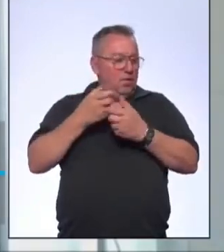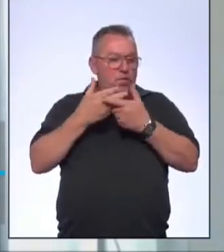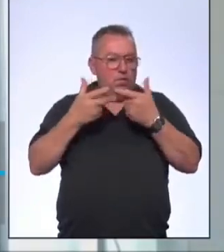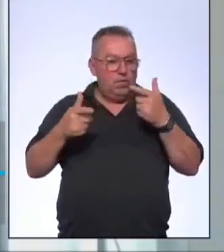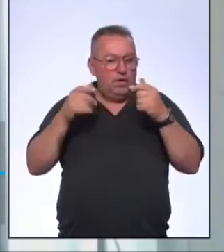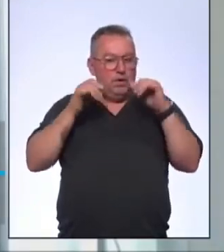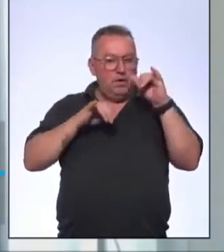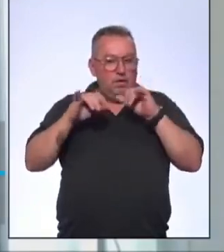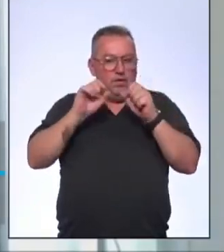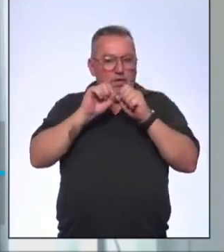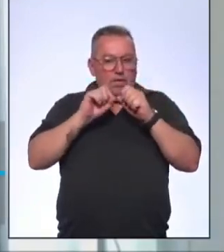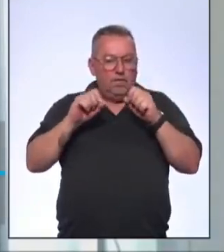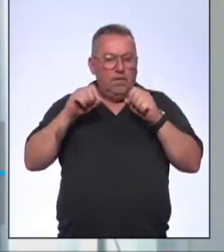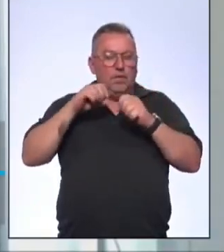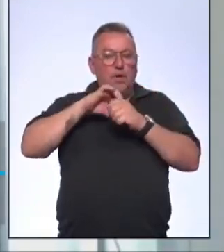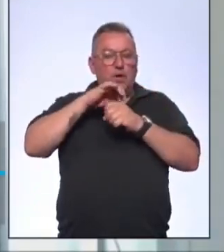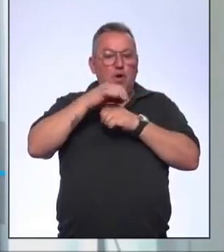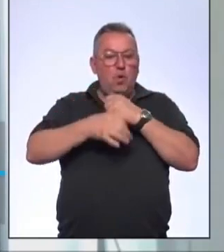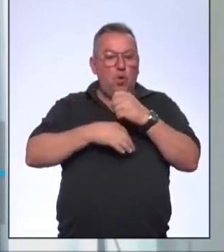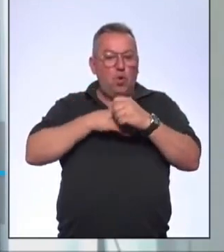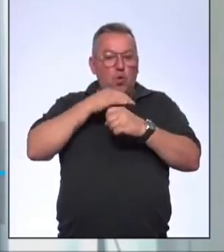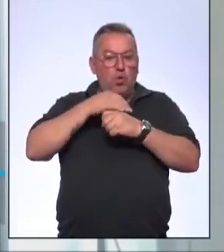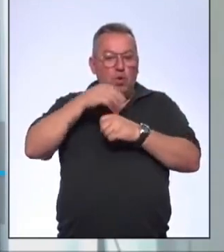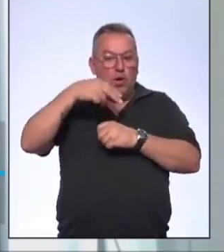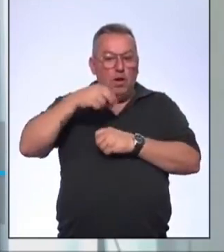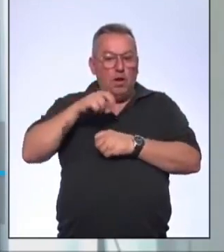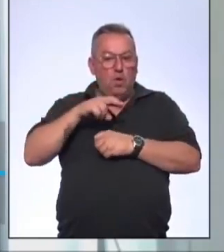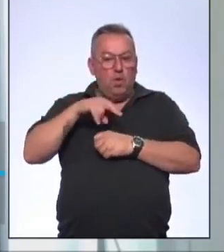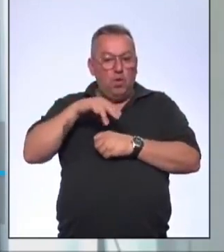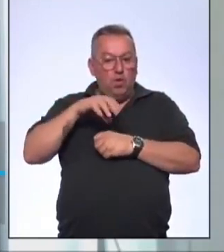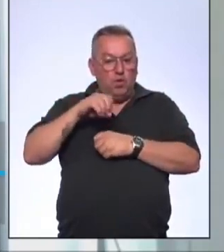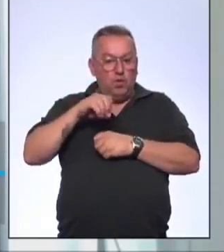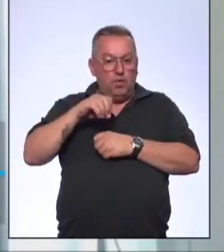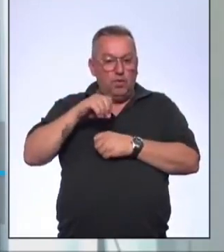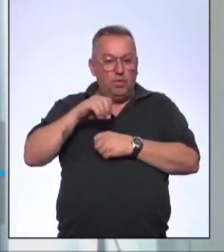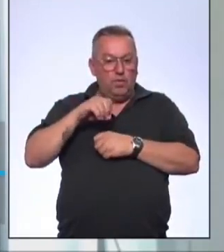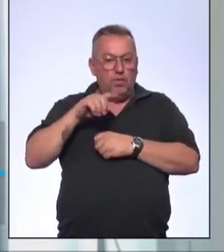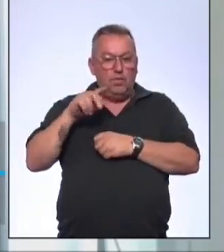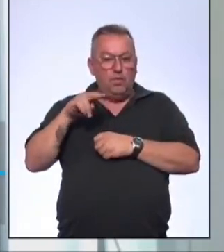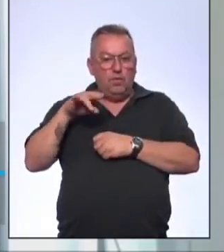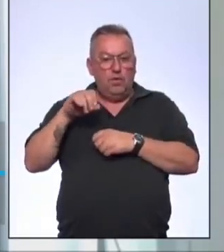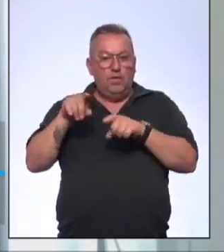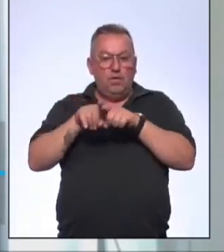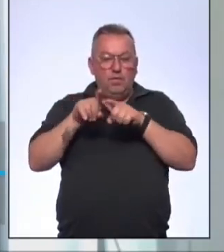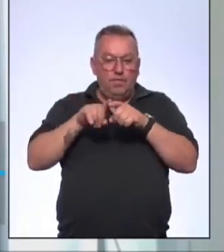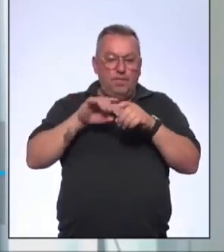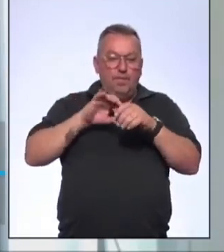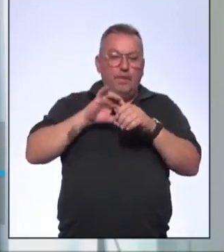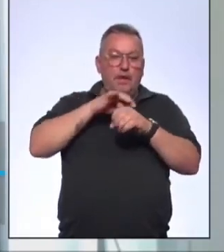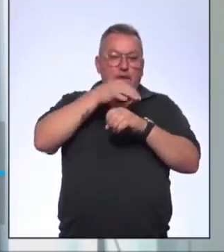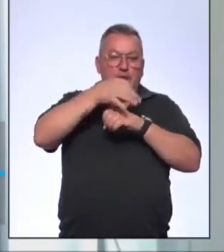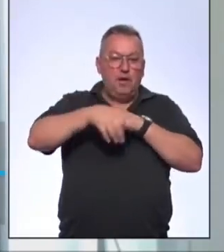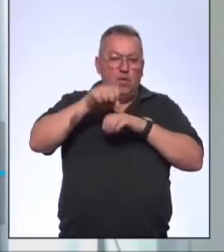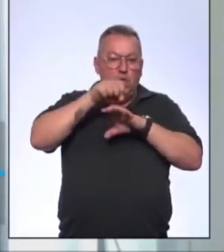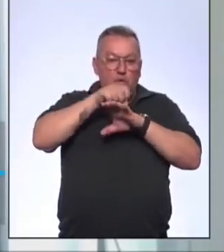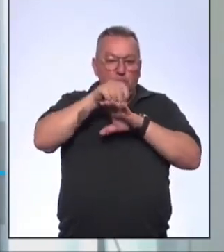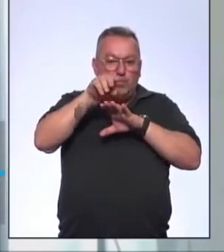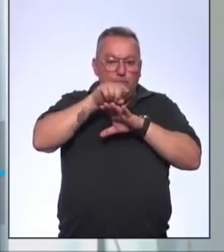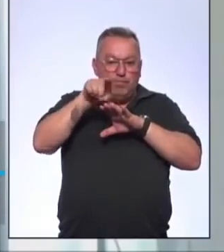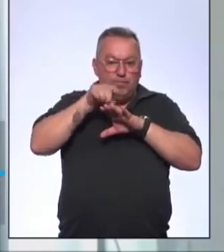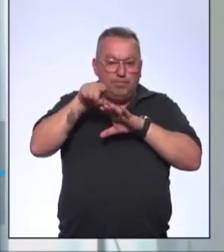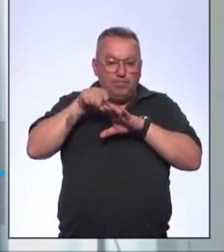químicas produzidas pelo neurônio. O Gustavo escreveu: neurônios são substâncias químicas